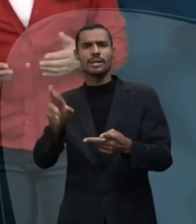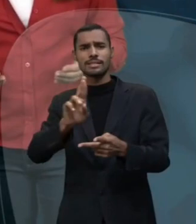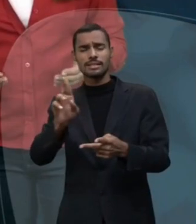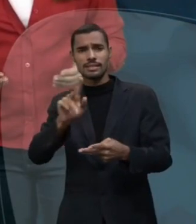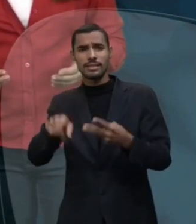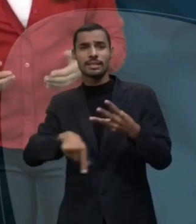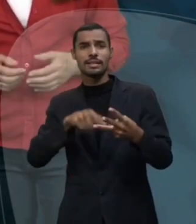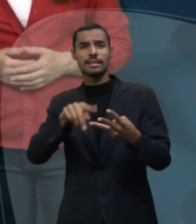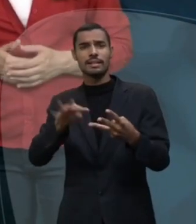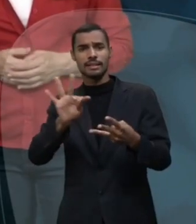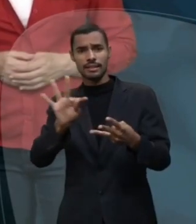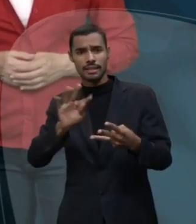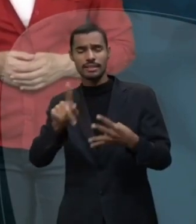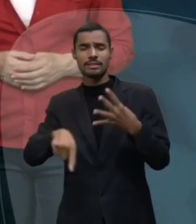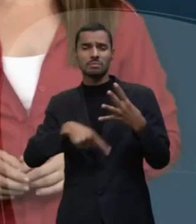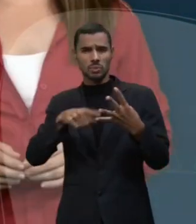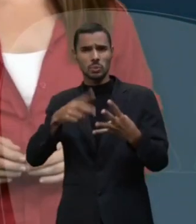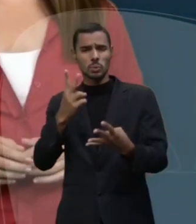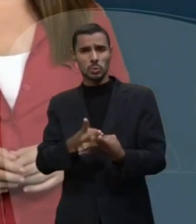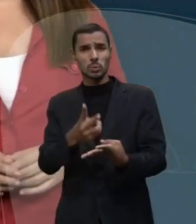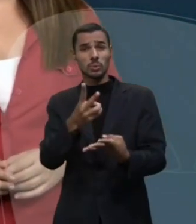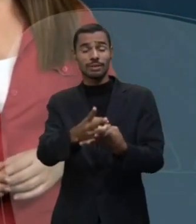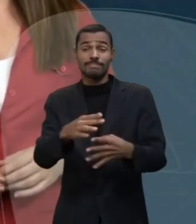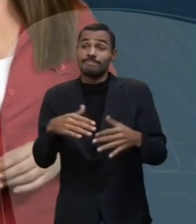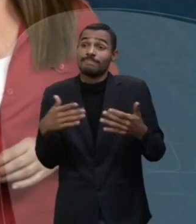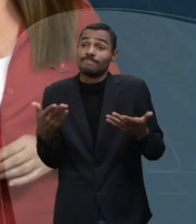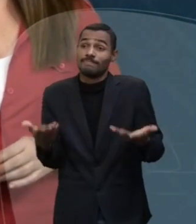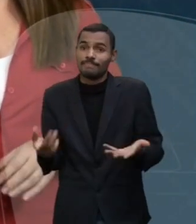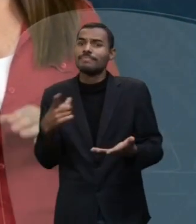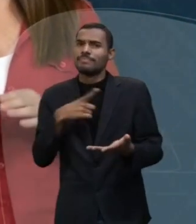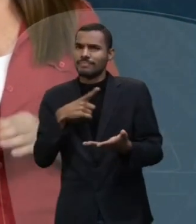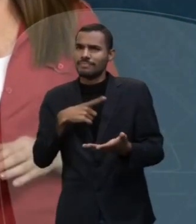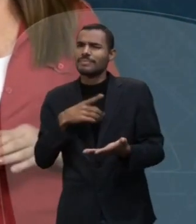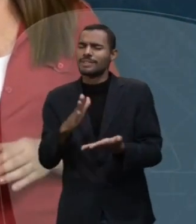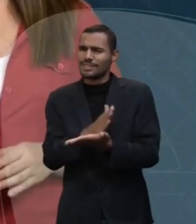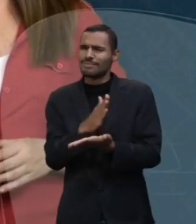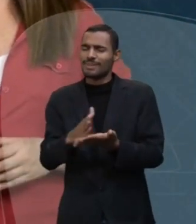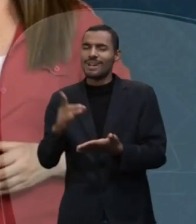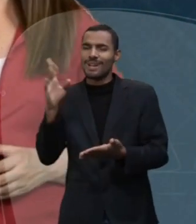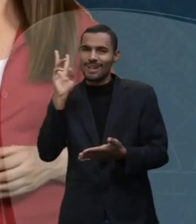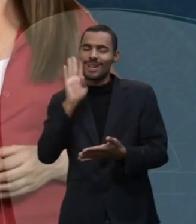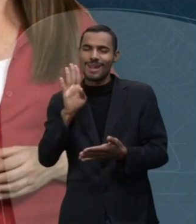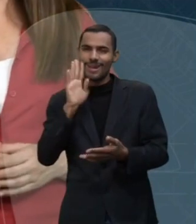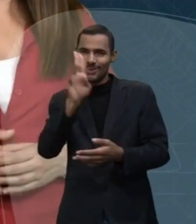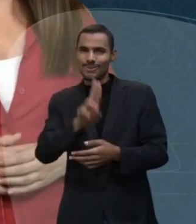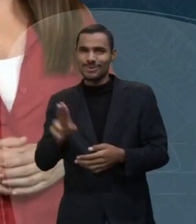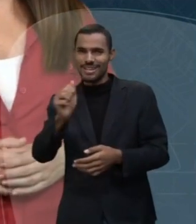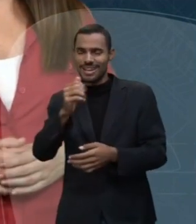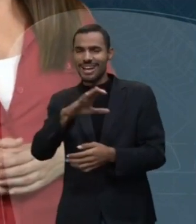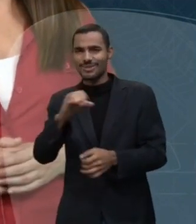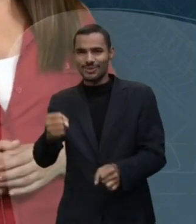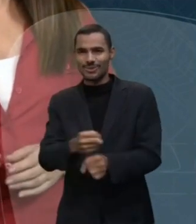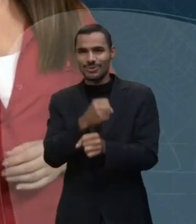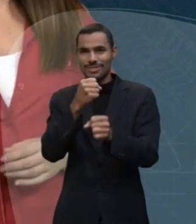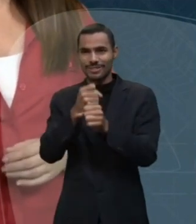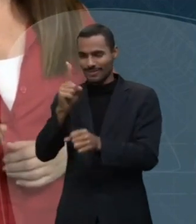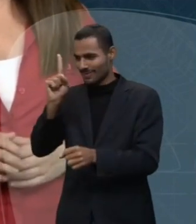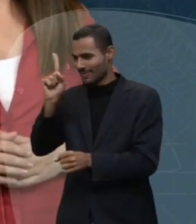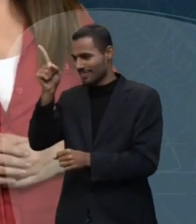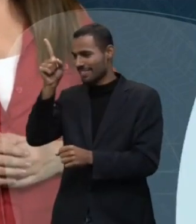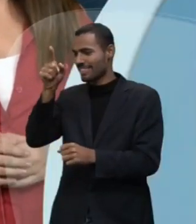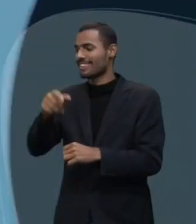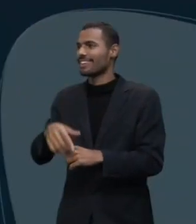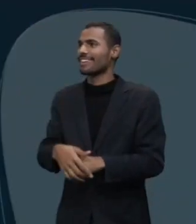resiliência, a tenacidade e a dureza. Aliás, eu separei uma matéria bem legal sobre o uso do aço na construção civil. Dá